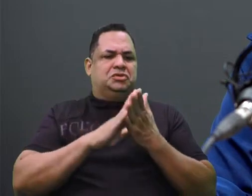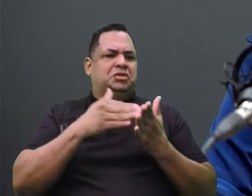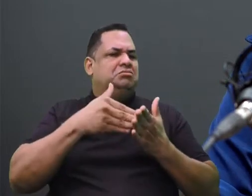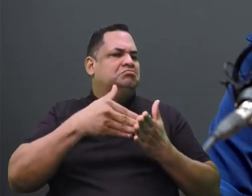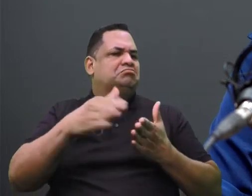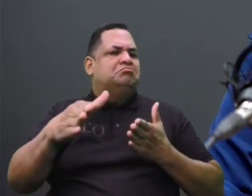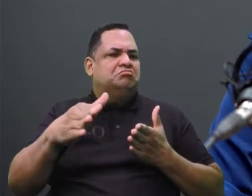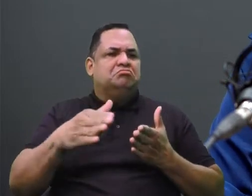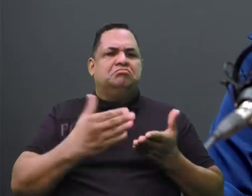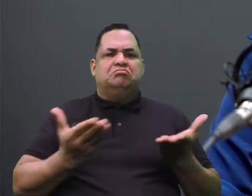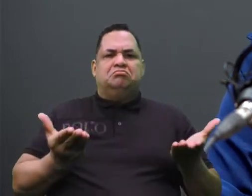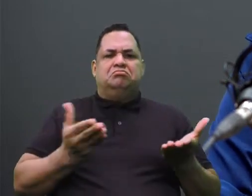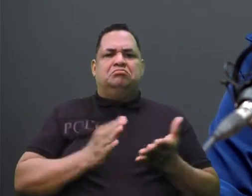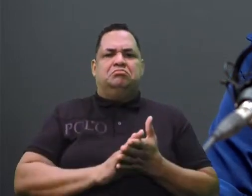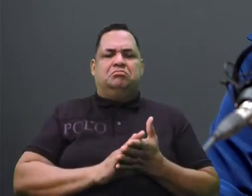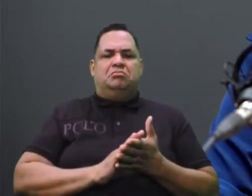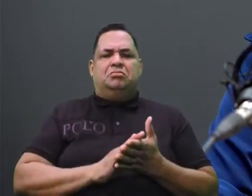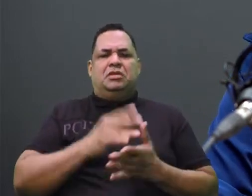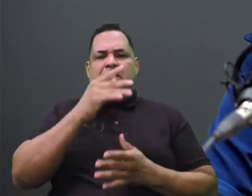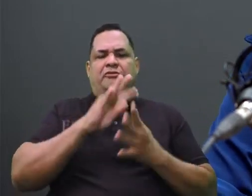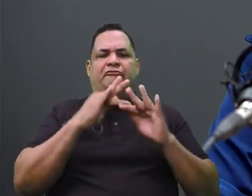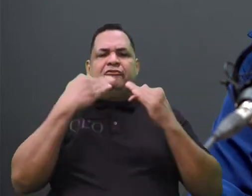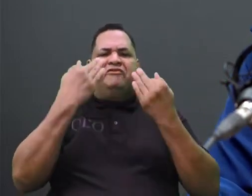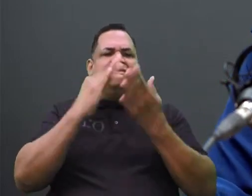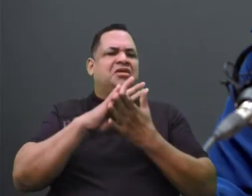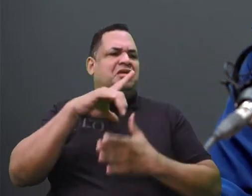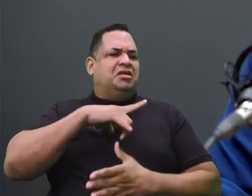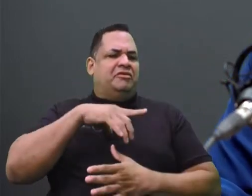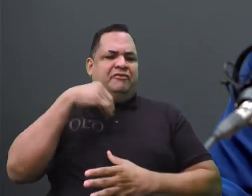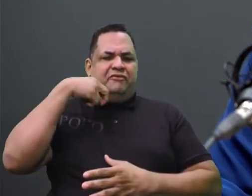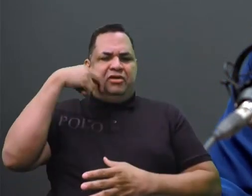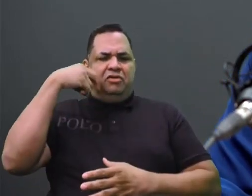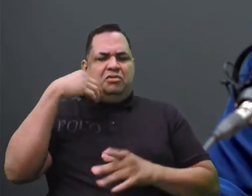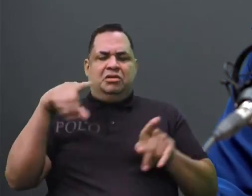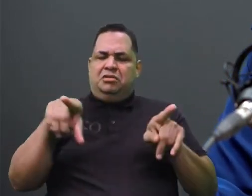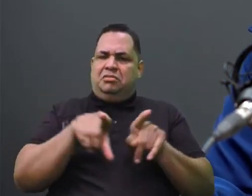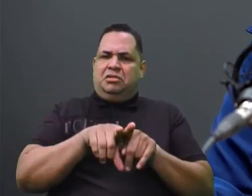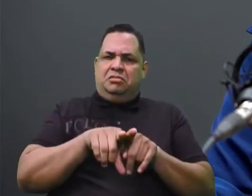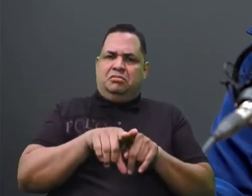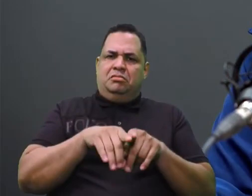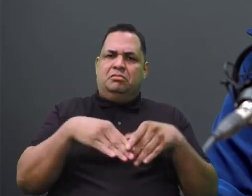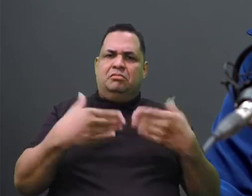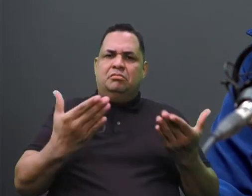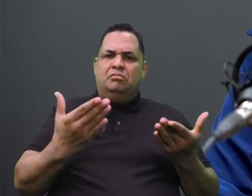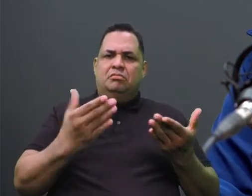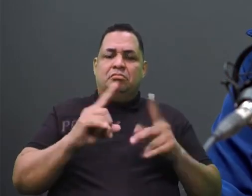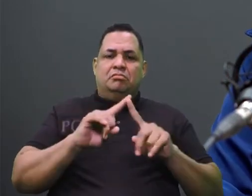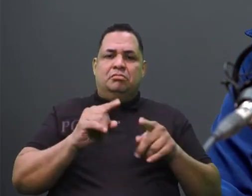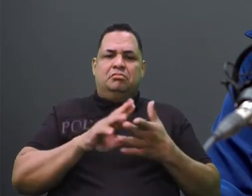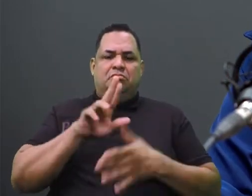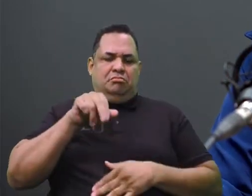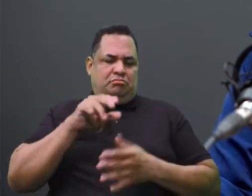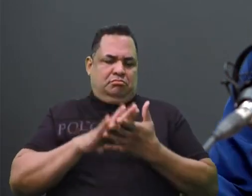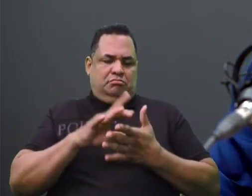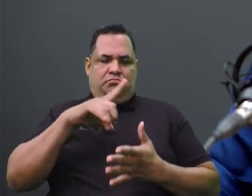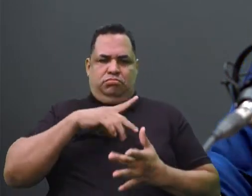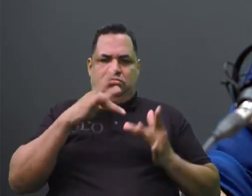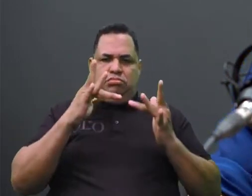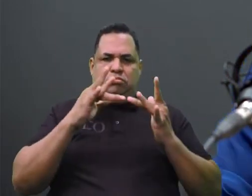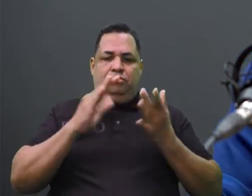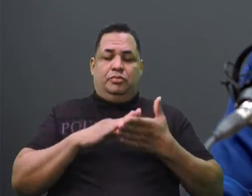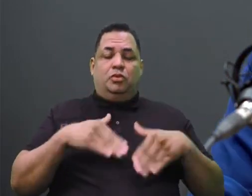famílias tinham vergonha, eram escondidos, talvez seja isso. Mas eu nunca tinha tido contato com nenhum.